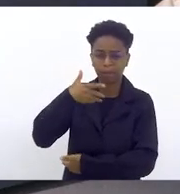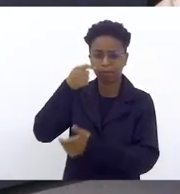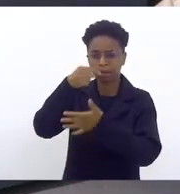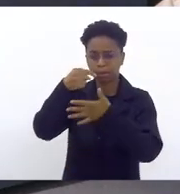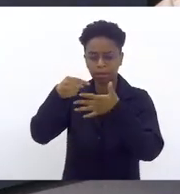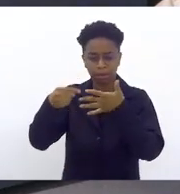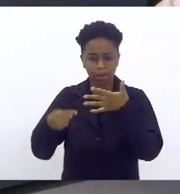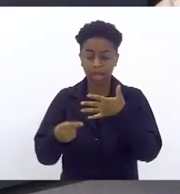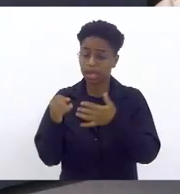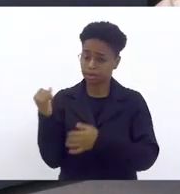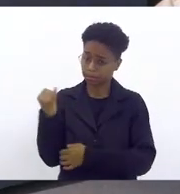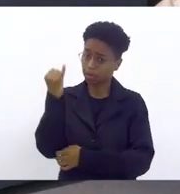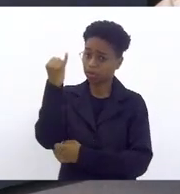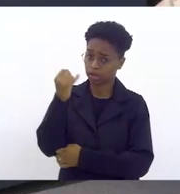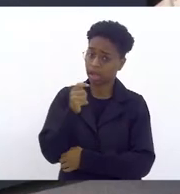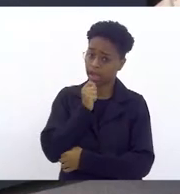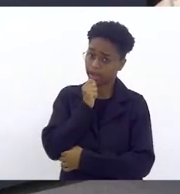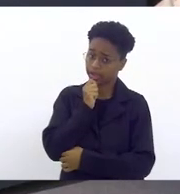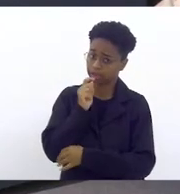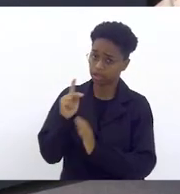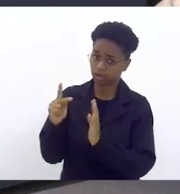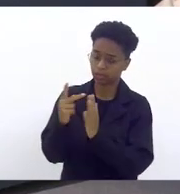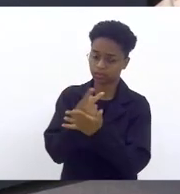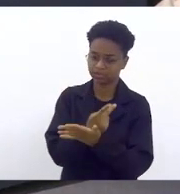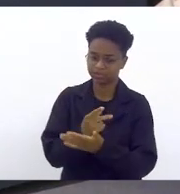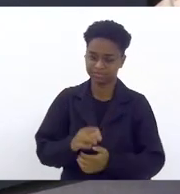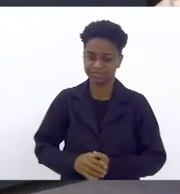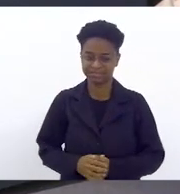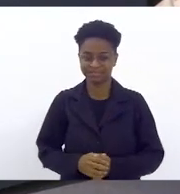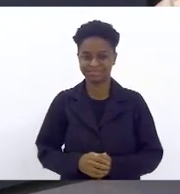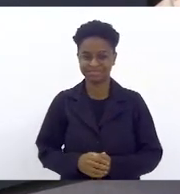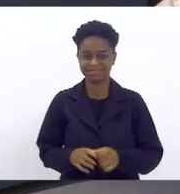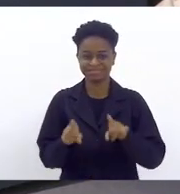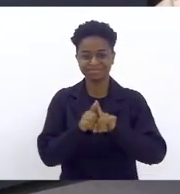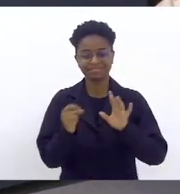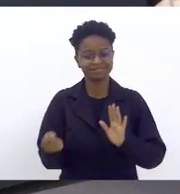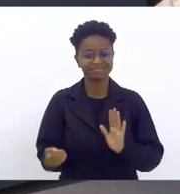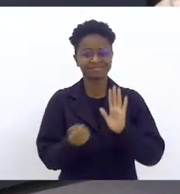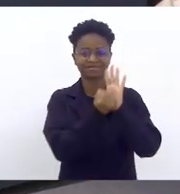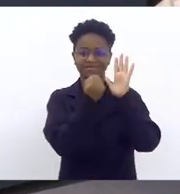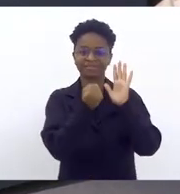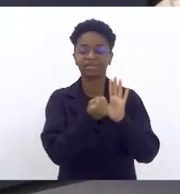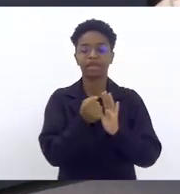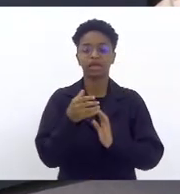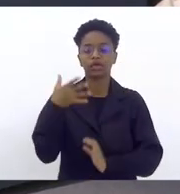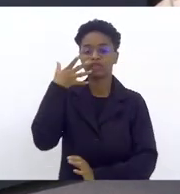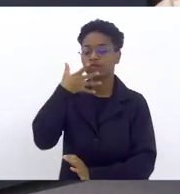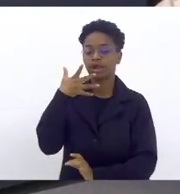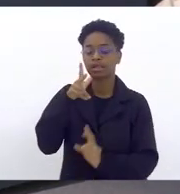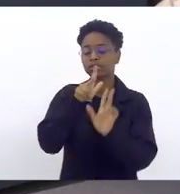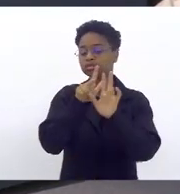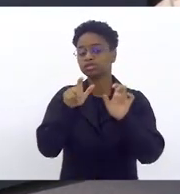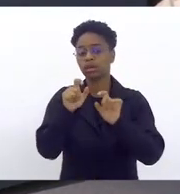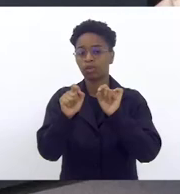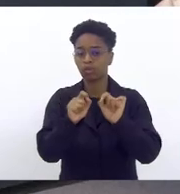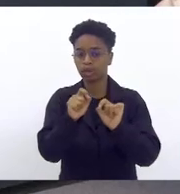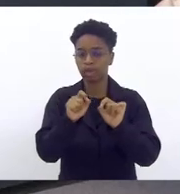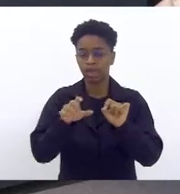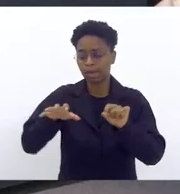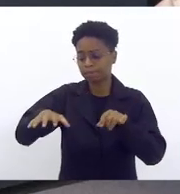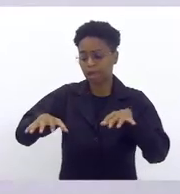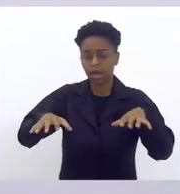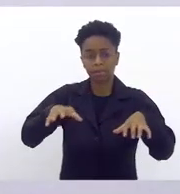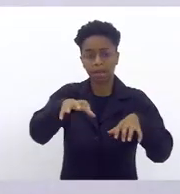né de ser ainda implementado é muito marcante a sua fala na questão da integração entre os entes